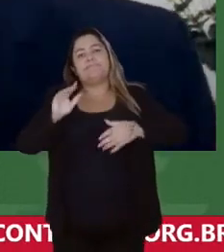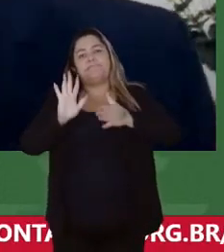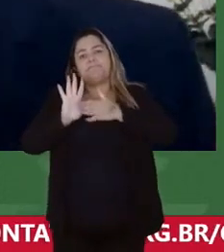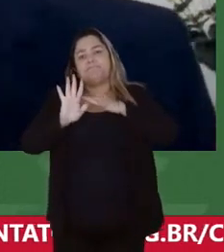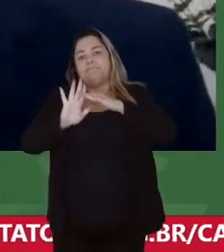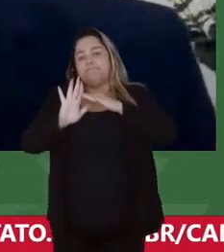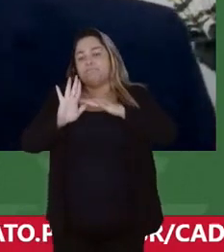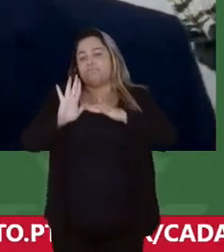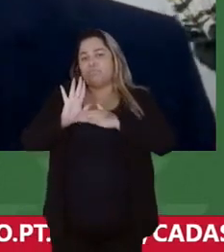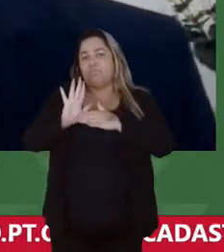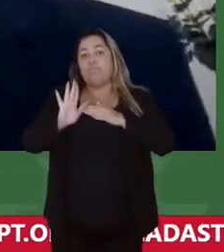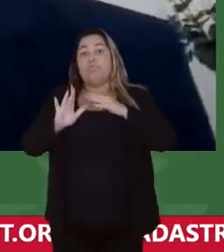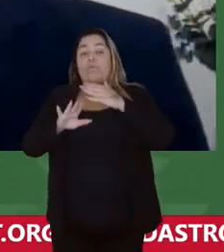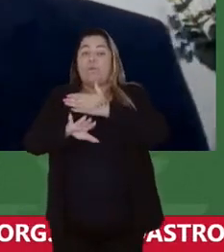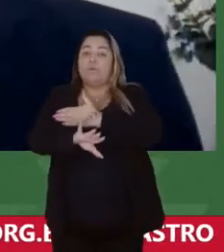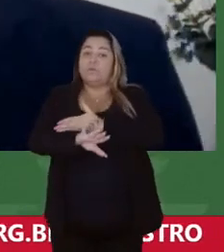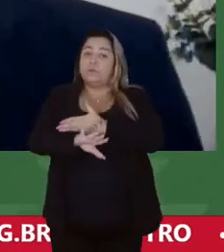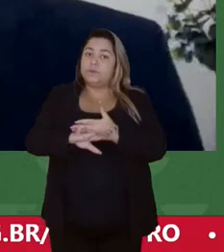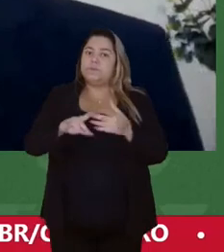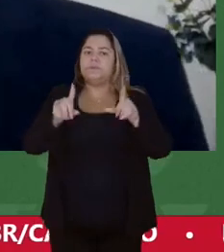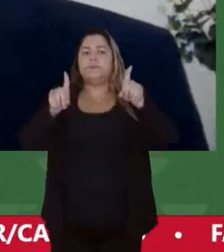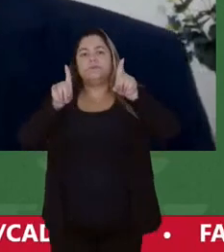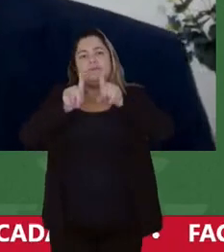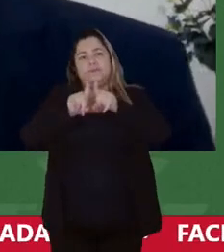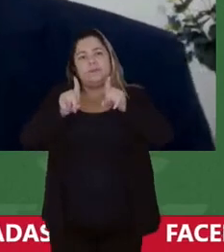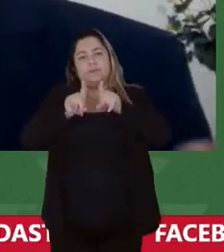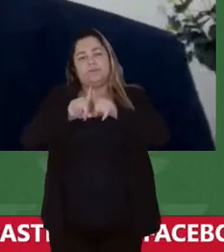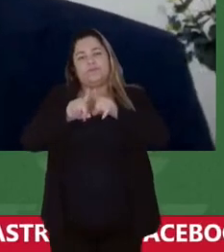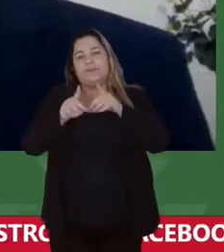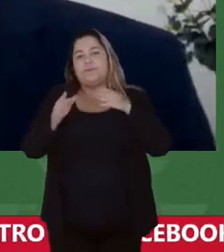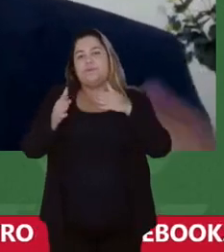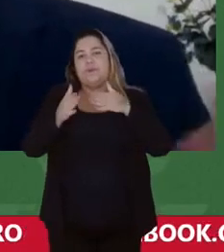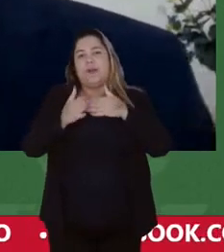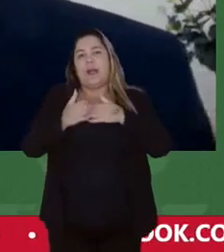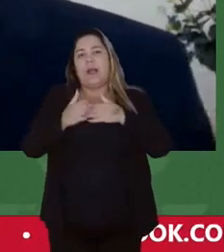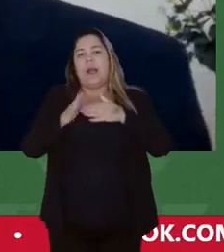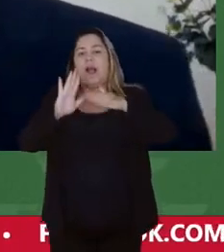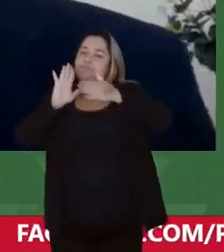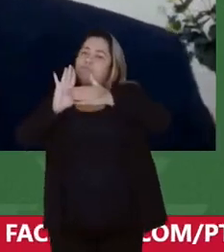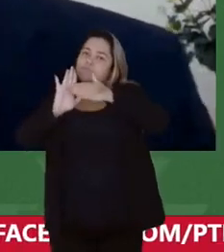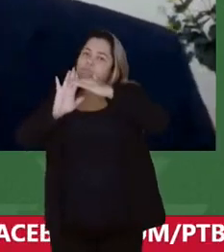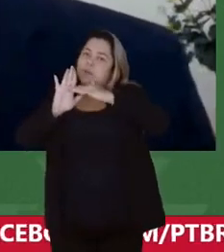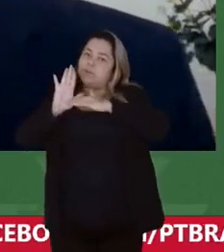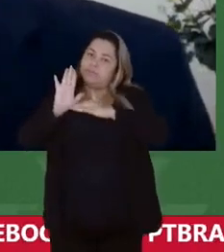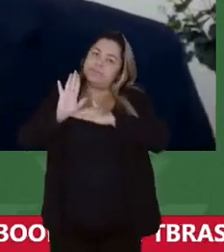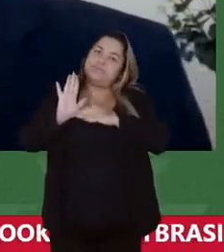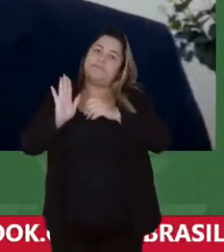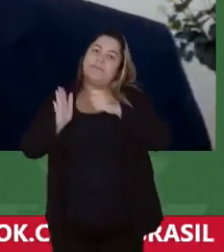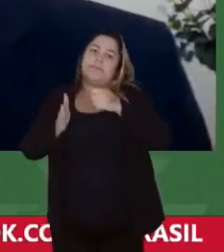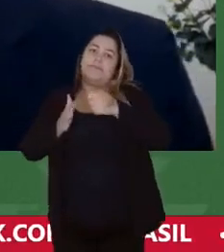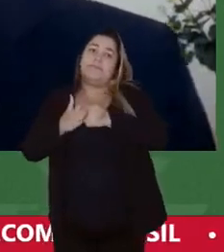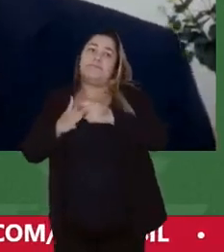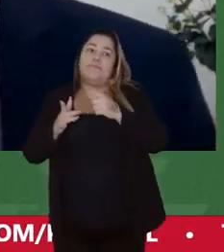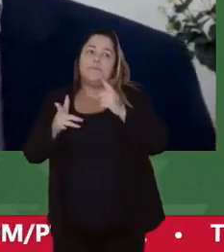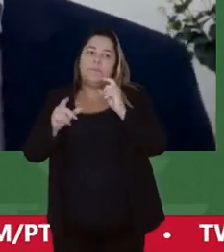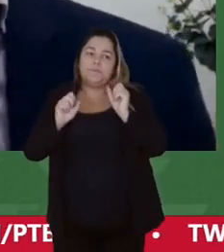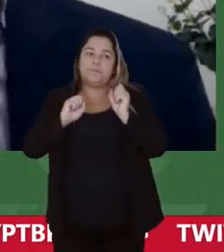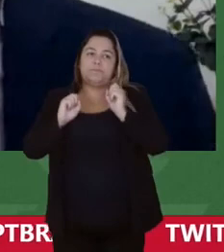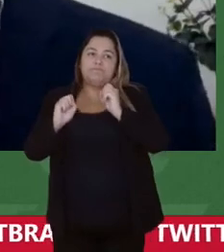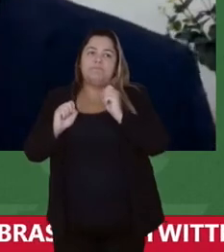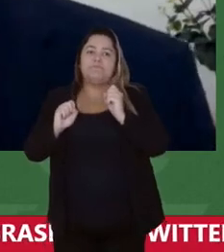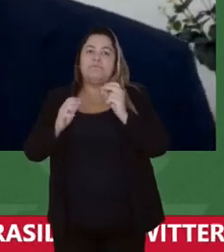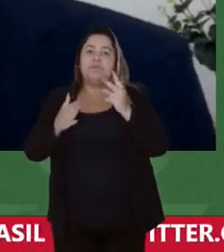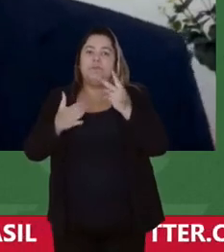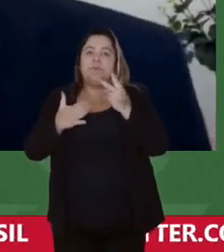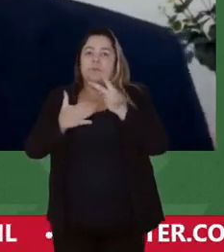costumes, é a tentativa de impedir que a pauta de direitos possa prevalecer.